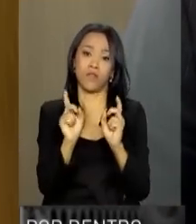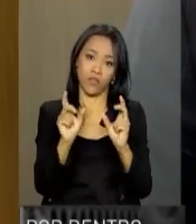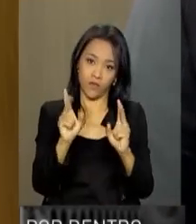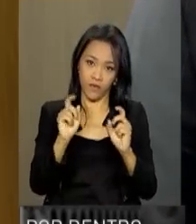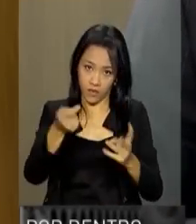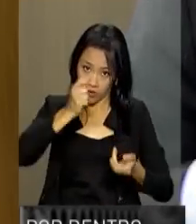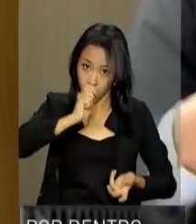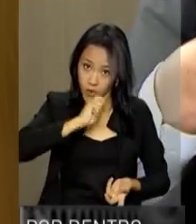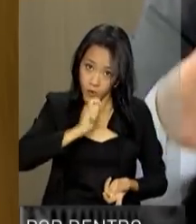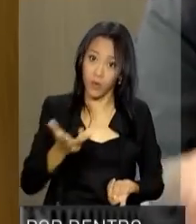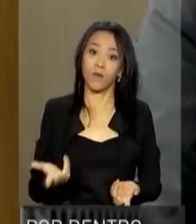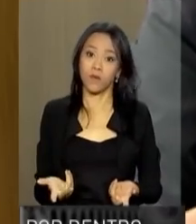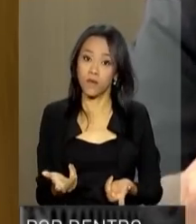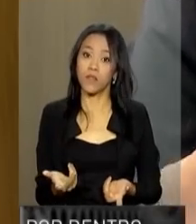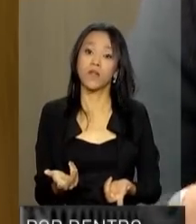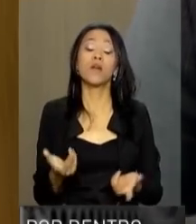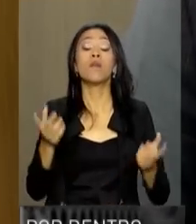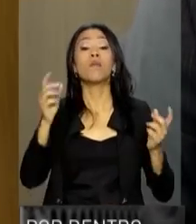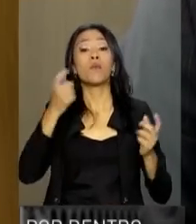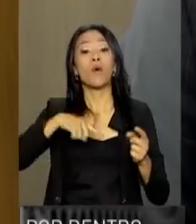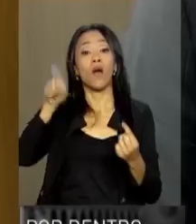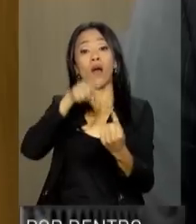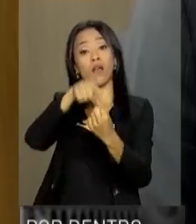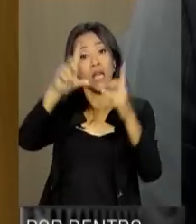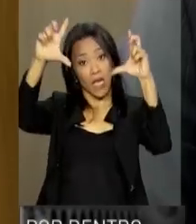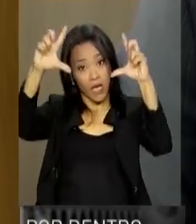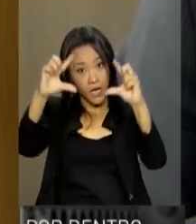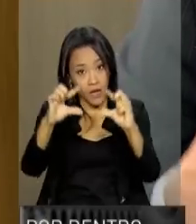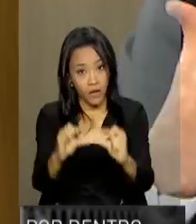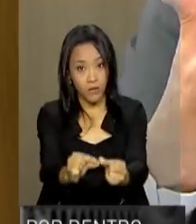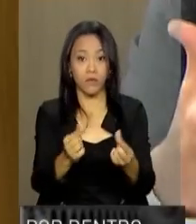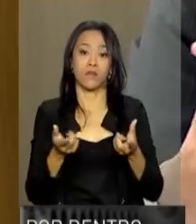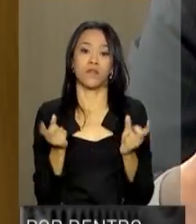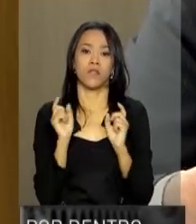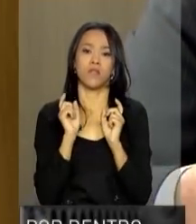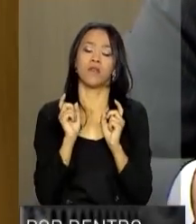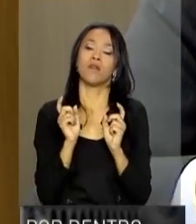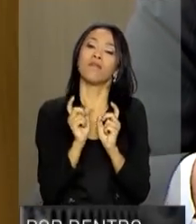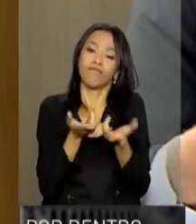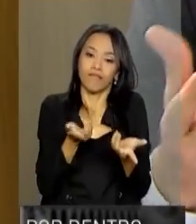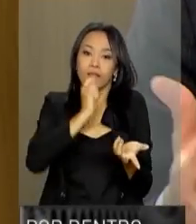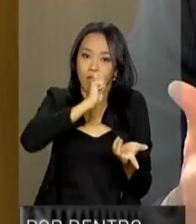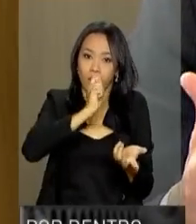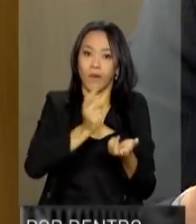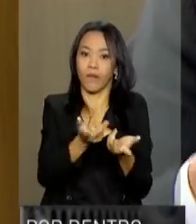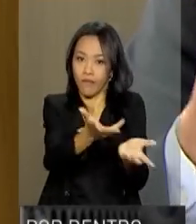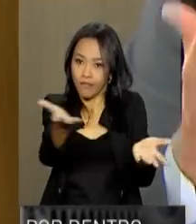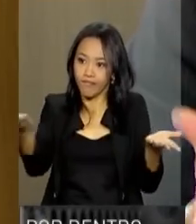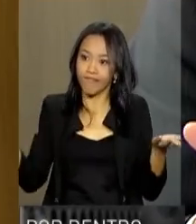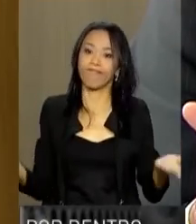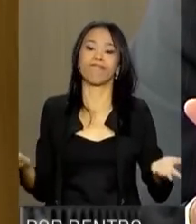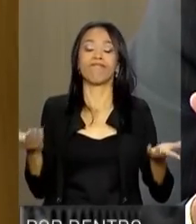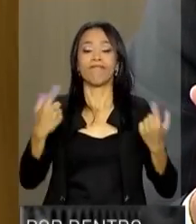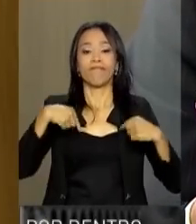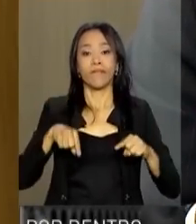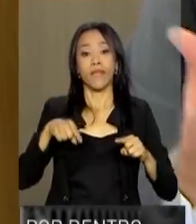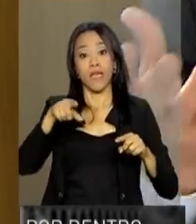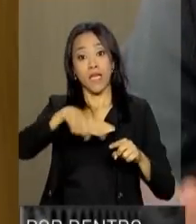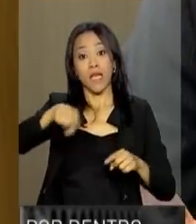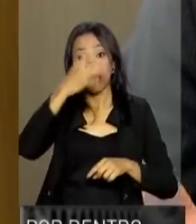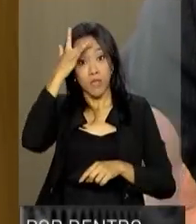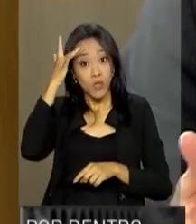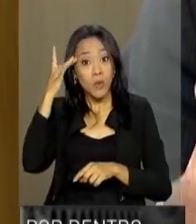rua mais tempo é para diminuir a oferta na rua e essa é essa ea população que precisa de atendimento